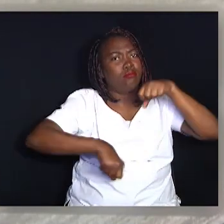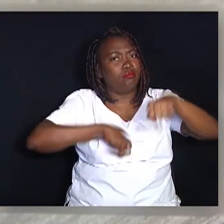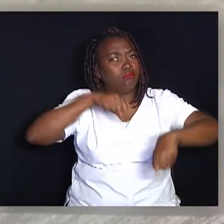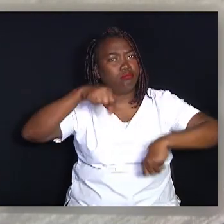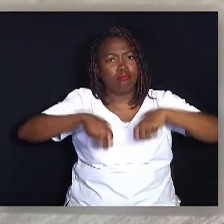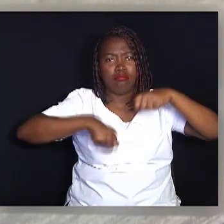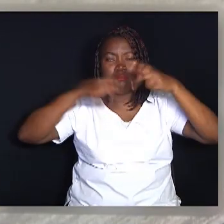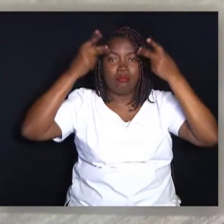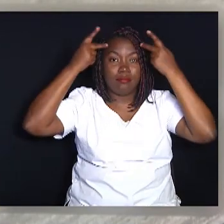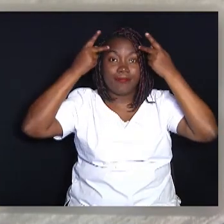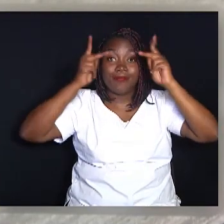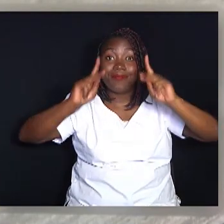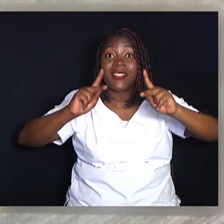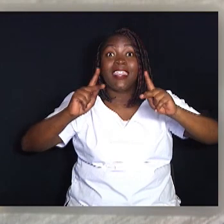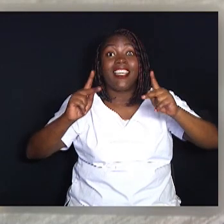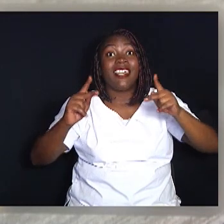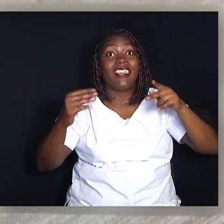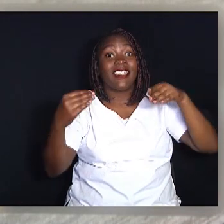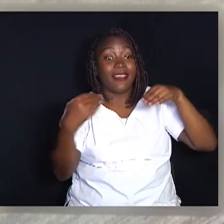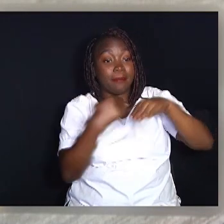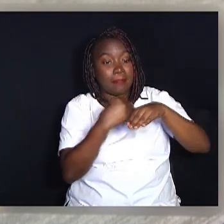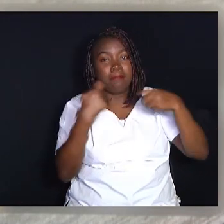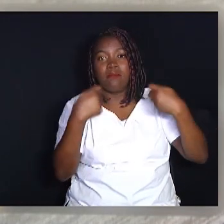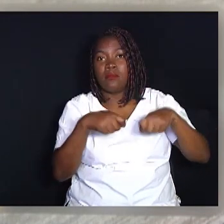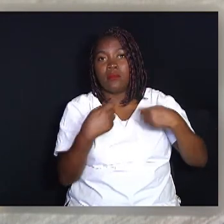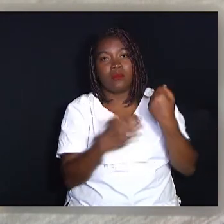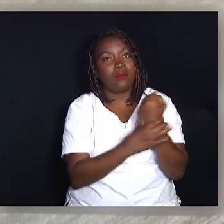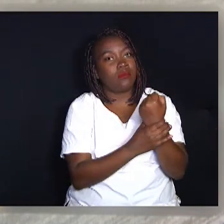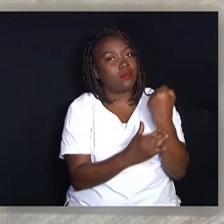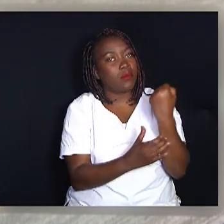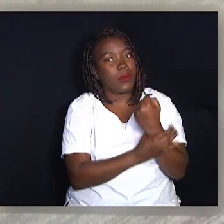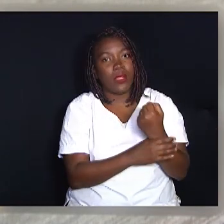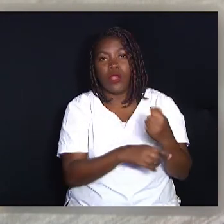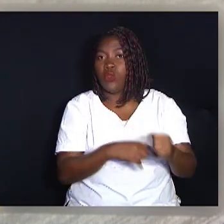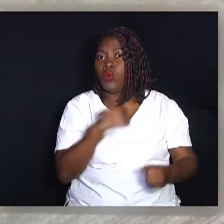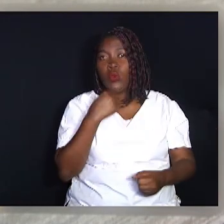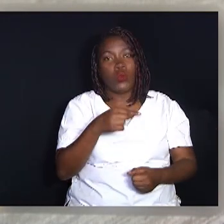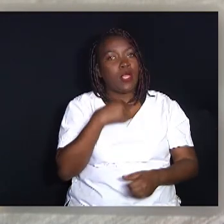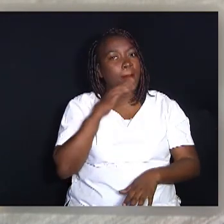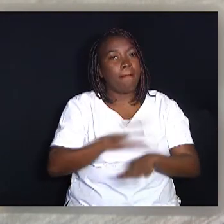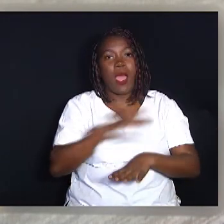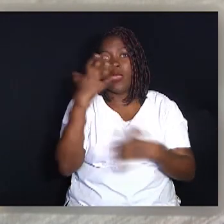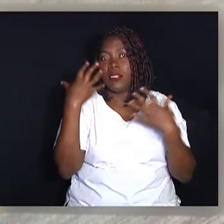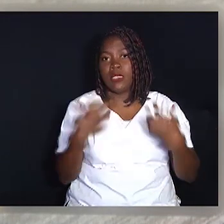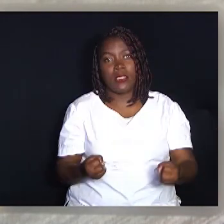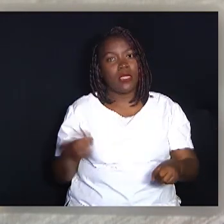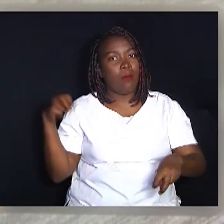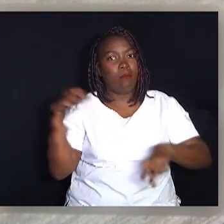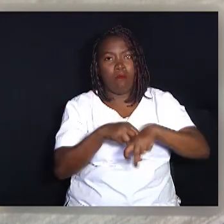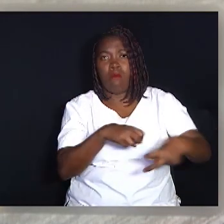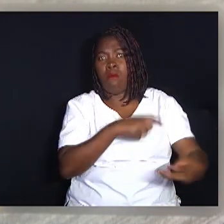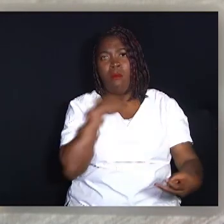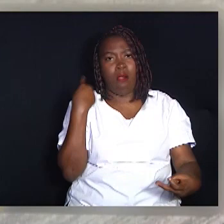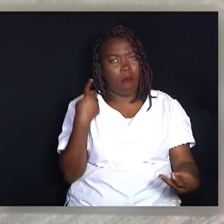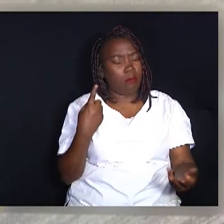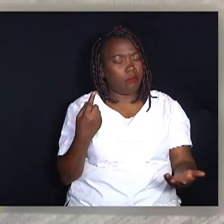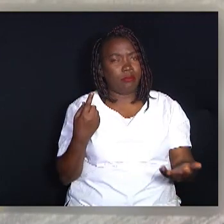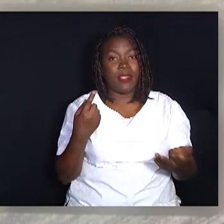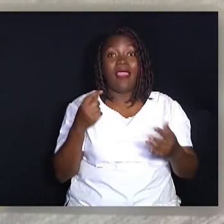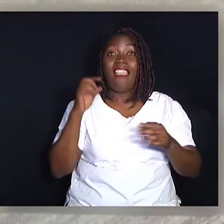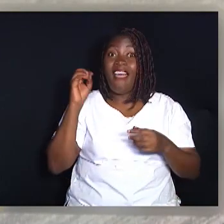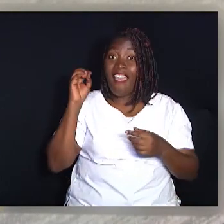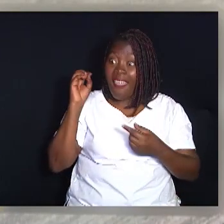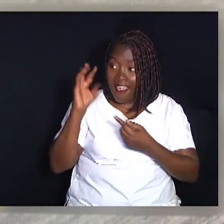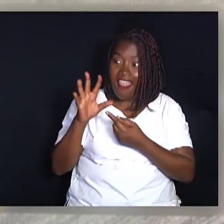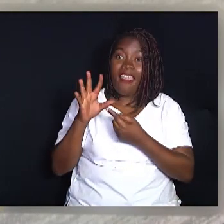o trânsito tem que ser um ambiente seguro e não dá mais para admitir mortes no trânsito. Eu acho que essa tem que ser a mensagem e